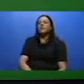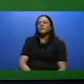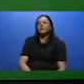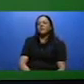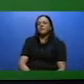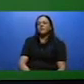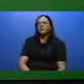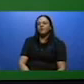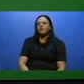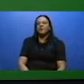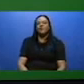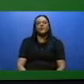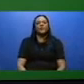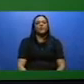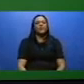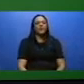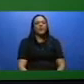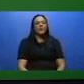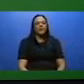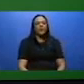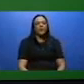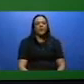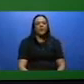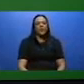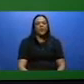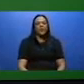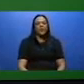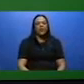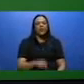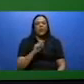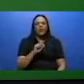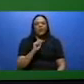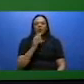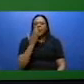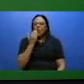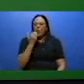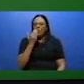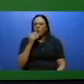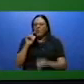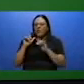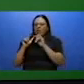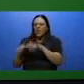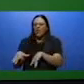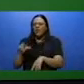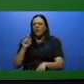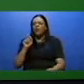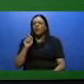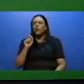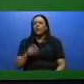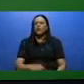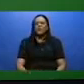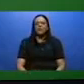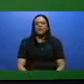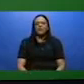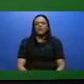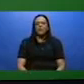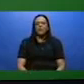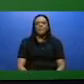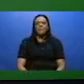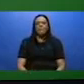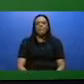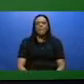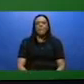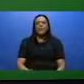mesmo. Sobre o que fazer com o excedente de produção. Qual foi a decisão tomada? O que eles decidiram fazer com o